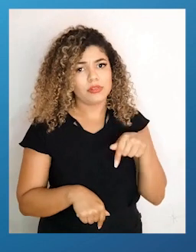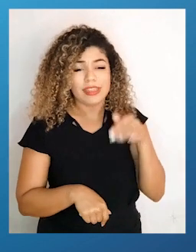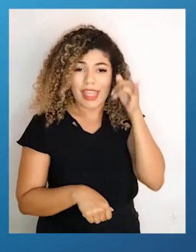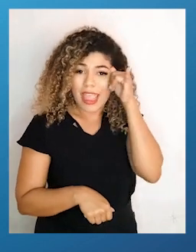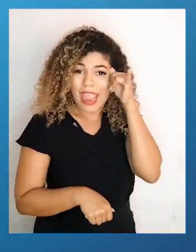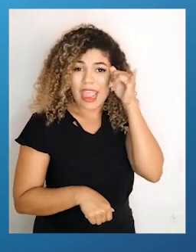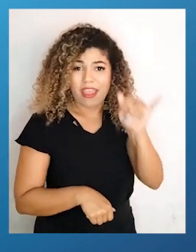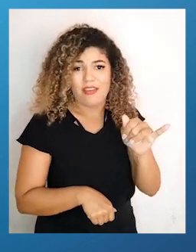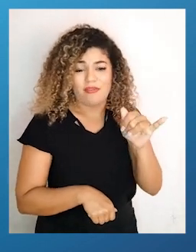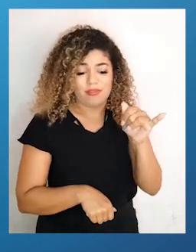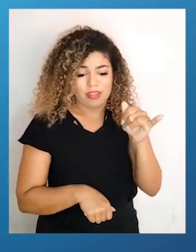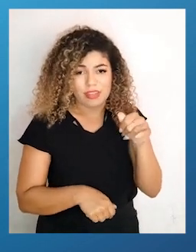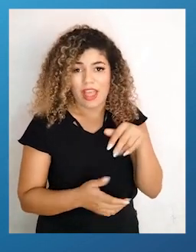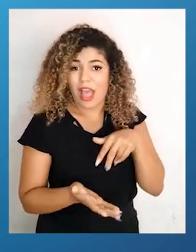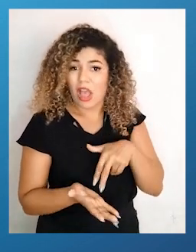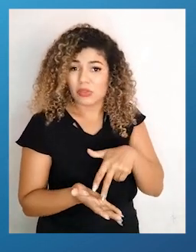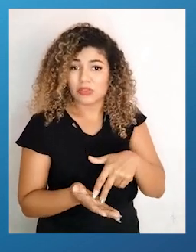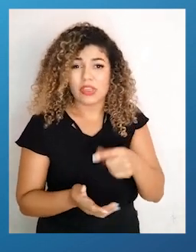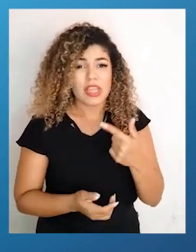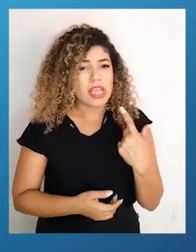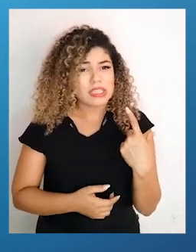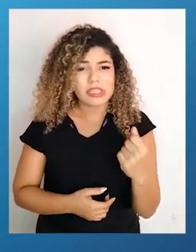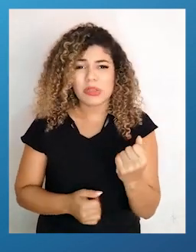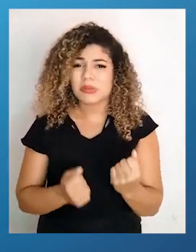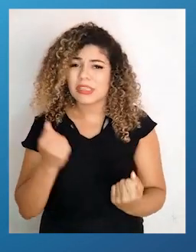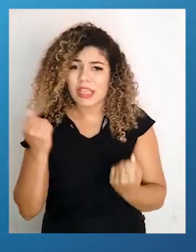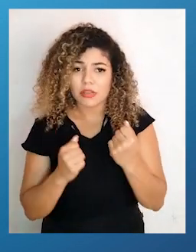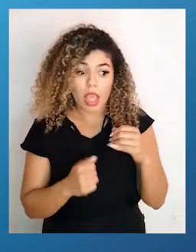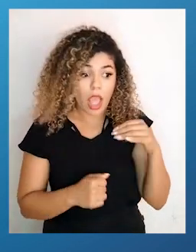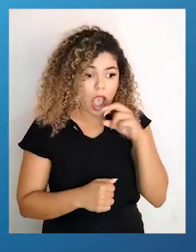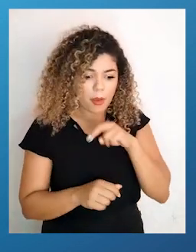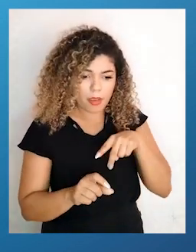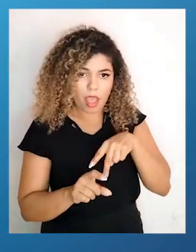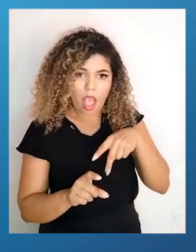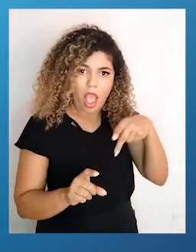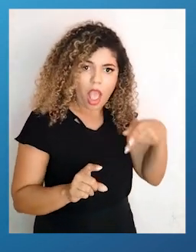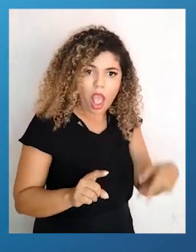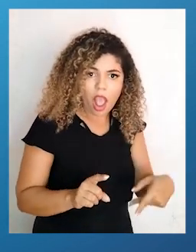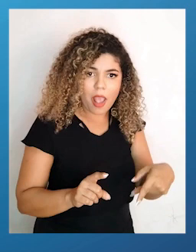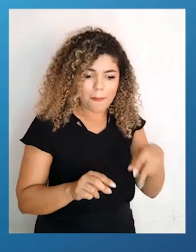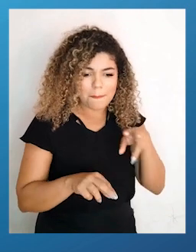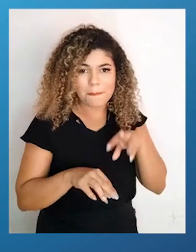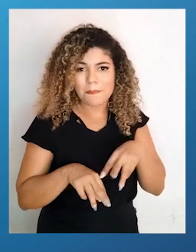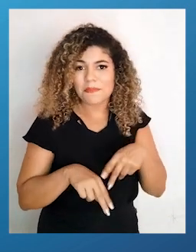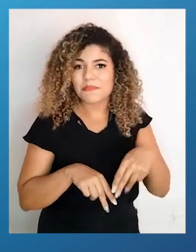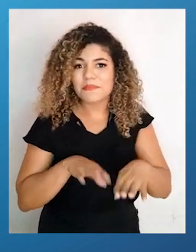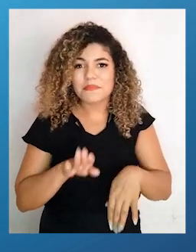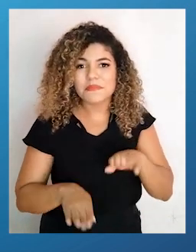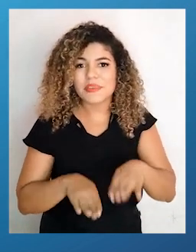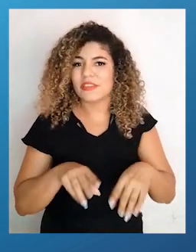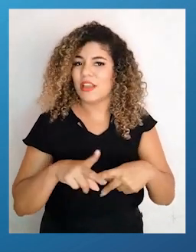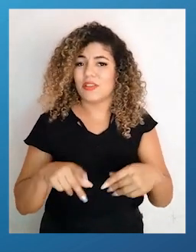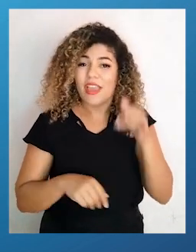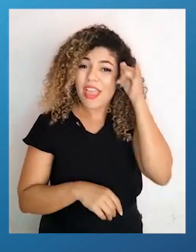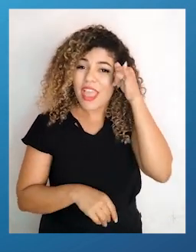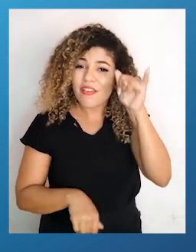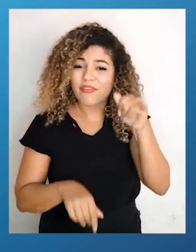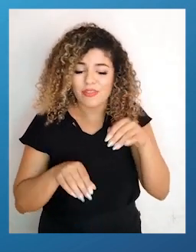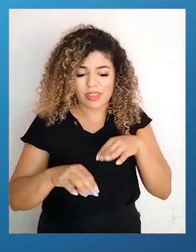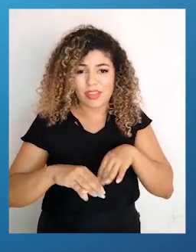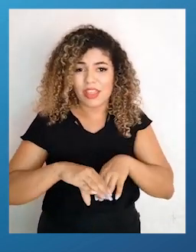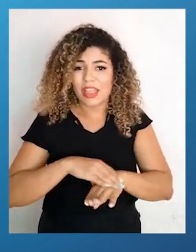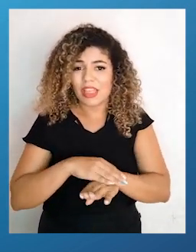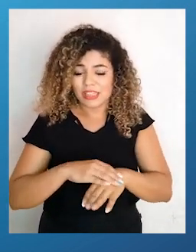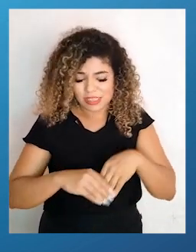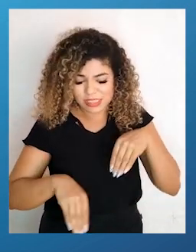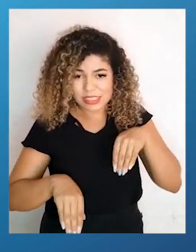cuidado quando há uma tempestade. Não saia de carros imediatamente. Não saia dos edifícios imediatamente. Evite ficar descalço. Evite deitar no